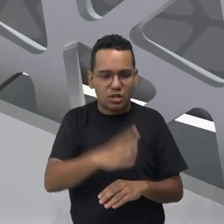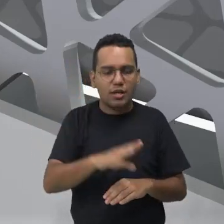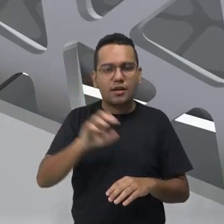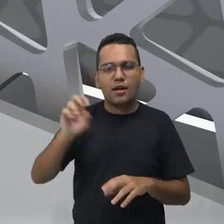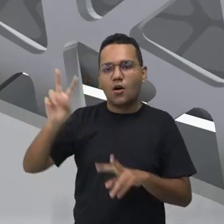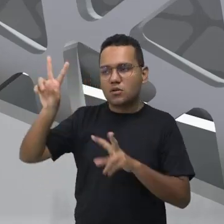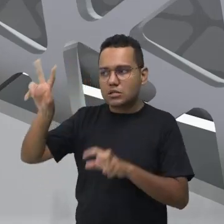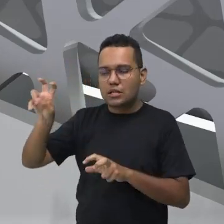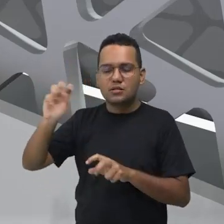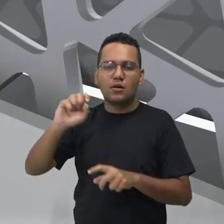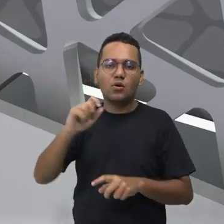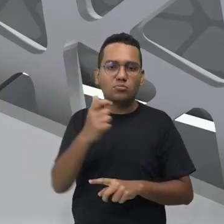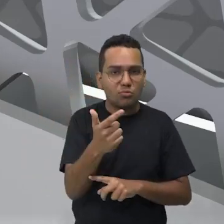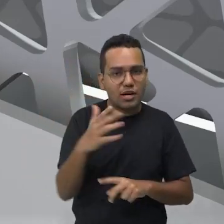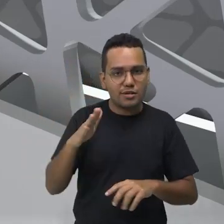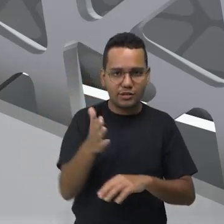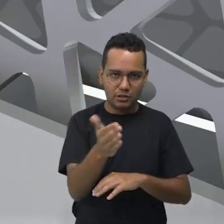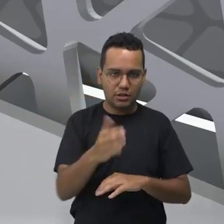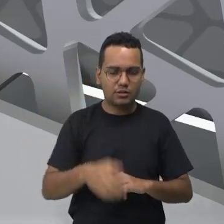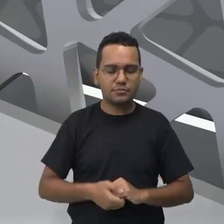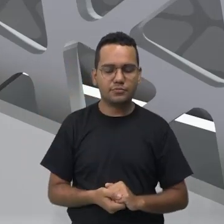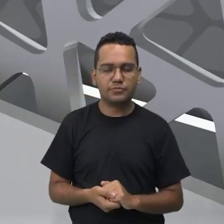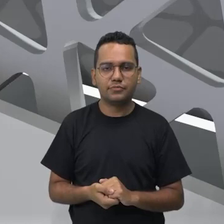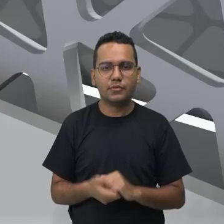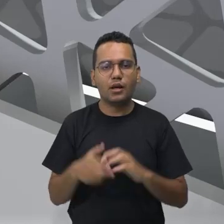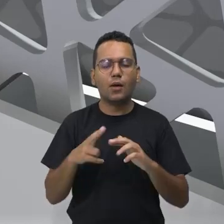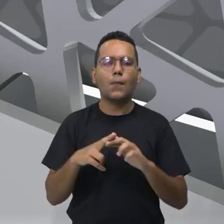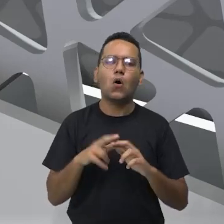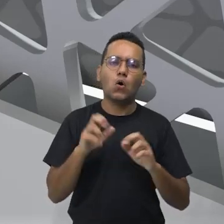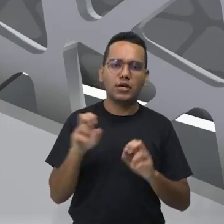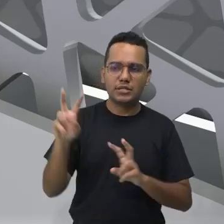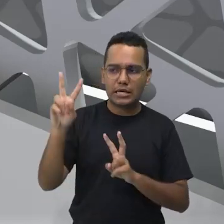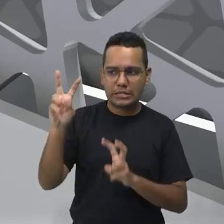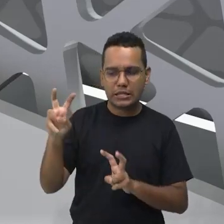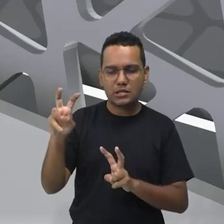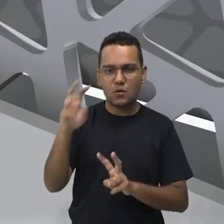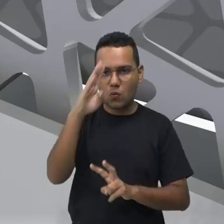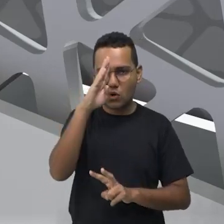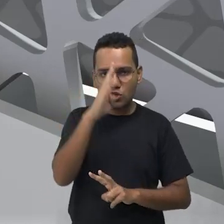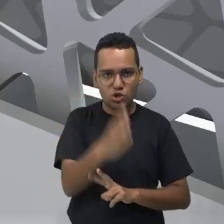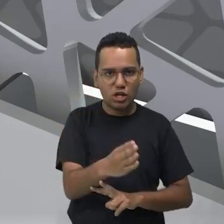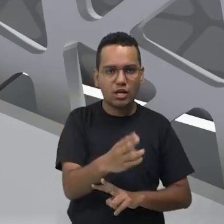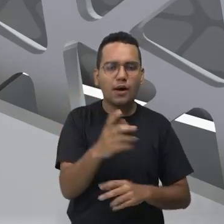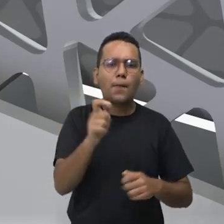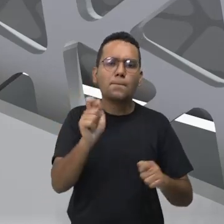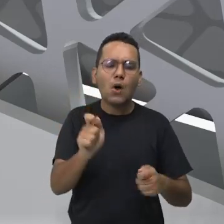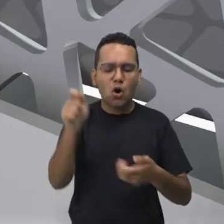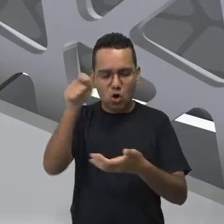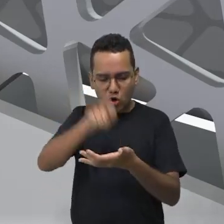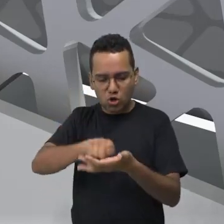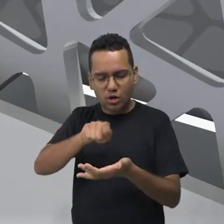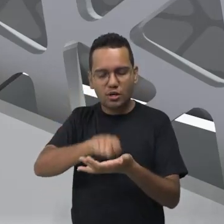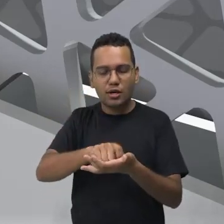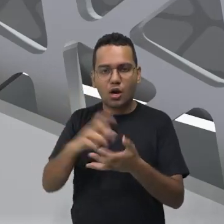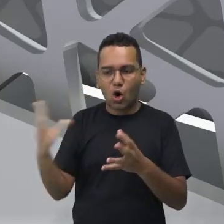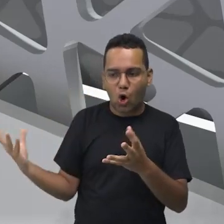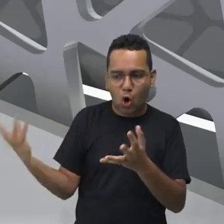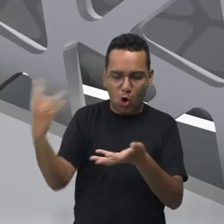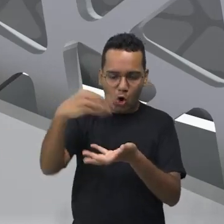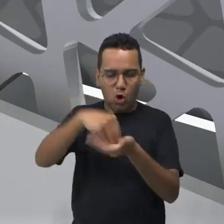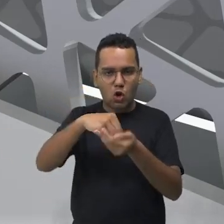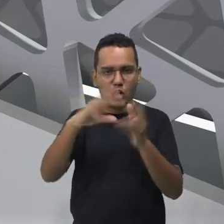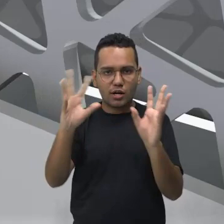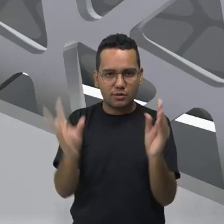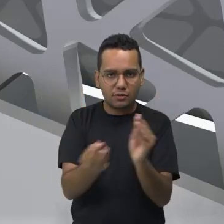ao texto original. A gente viu que essas citações podem ser feitas de forma direta, quando você escreve aquilo que estava no texto original